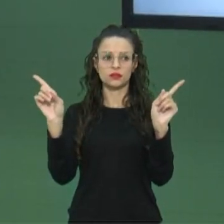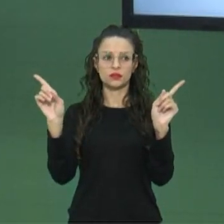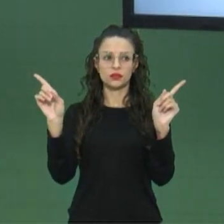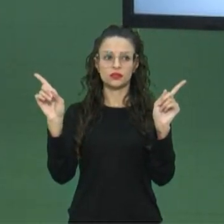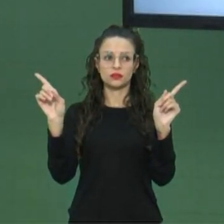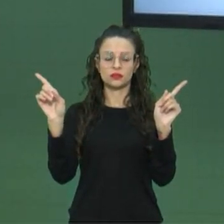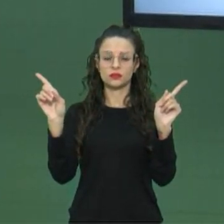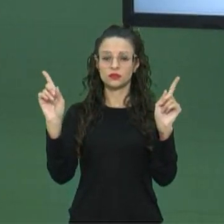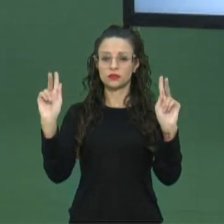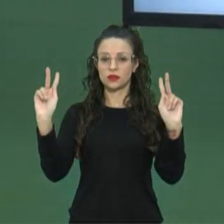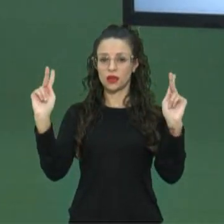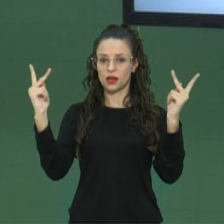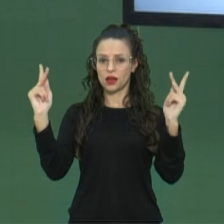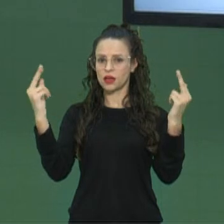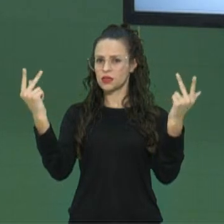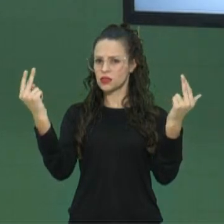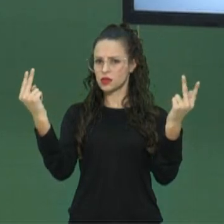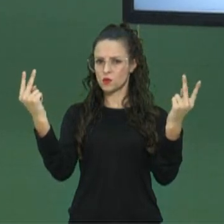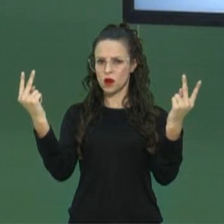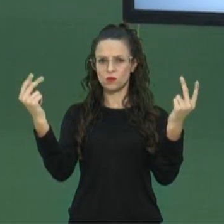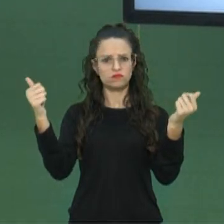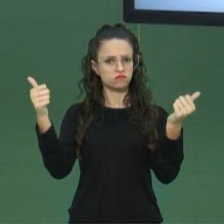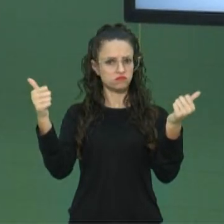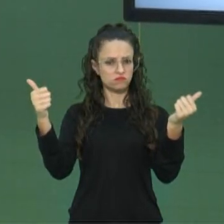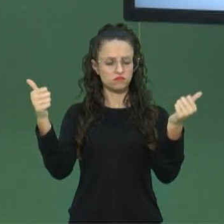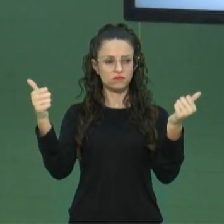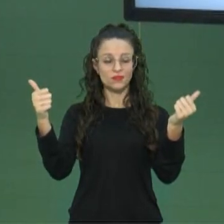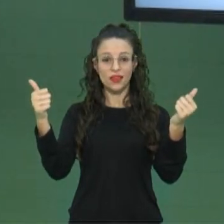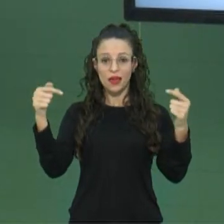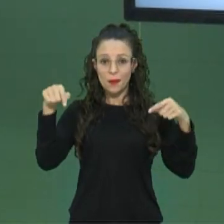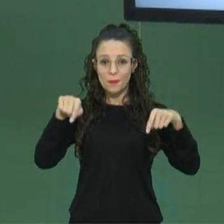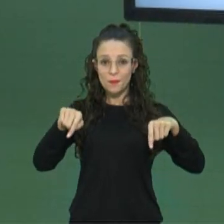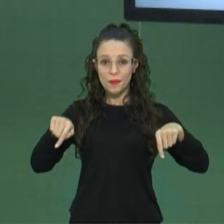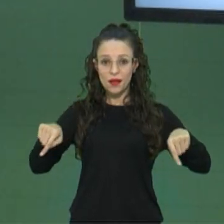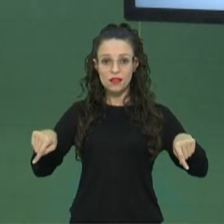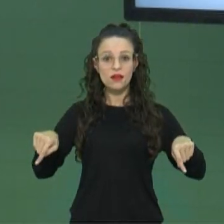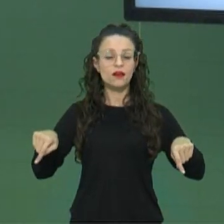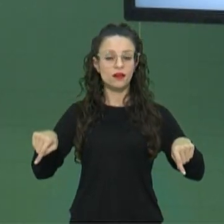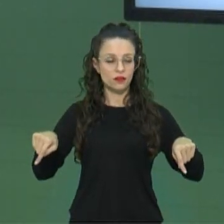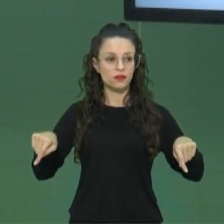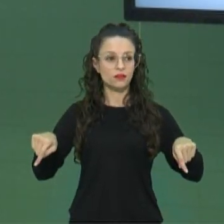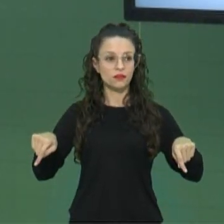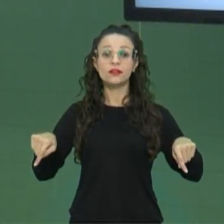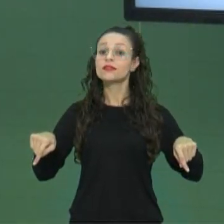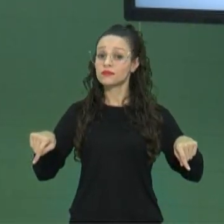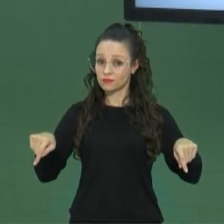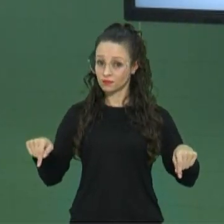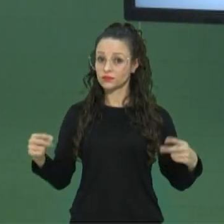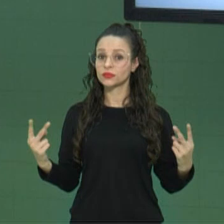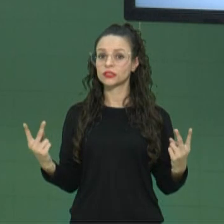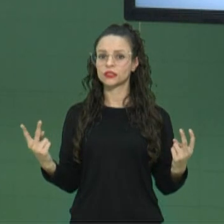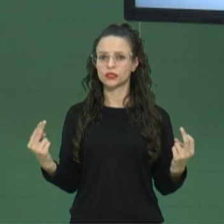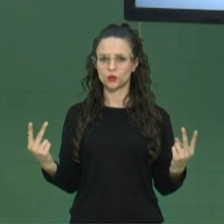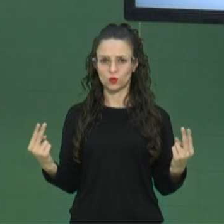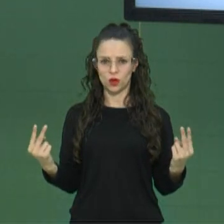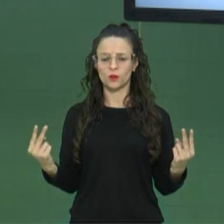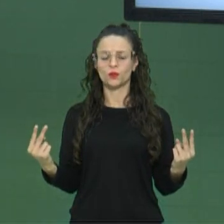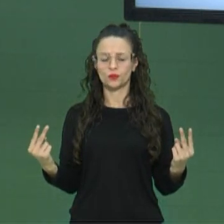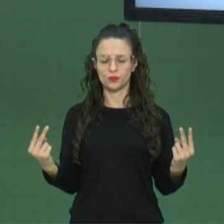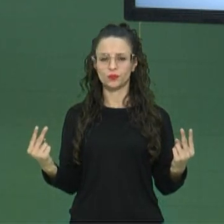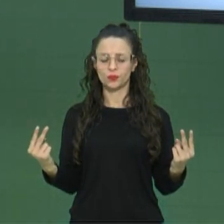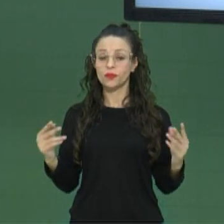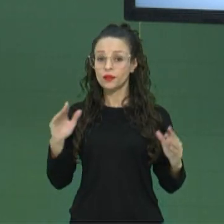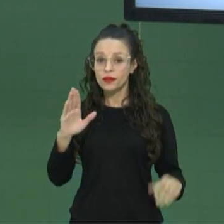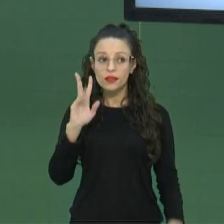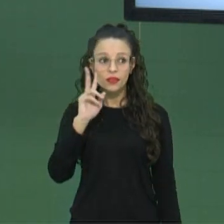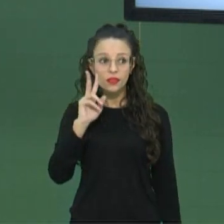ficaram os radicais iguais. Obviamente, para baixo do plano ficaram também os radicais iguais. E